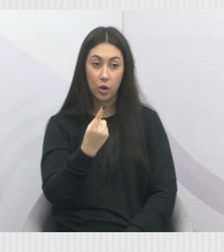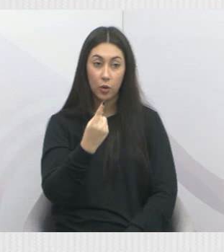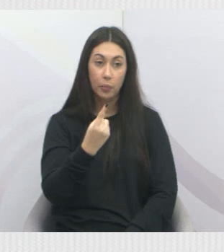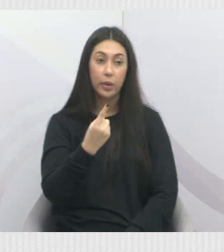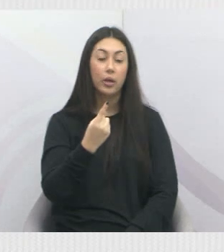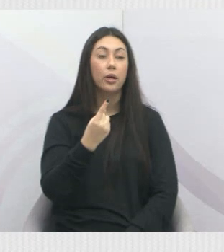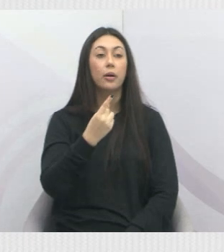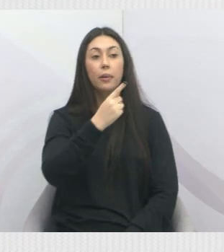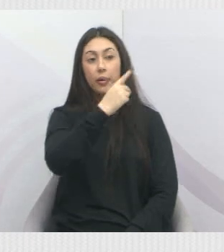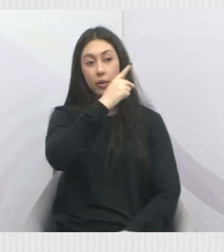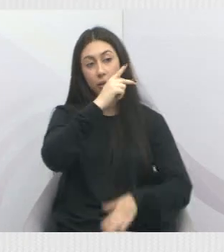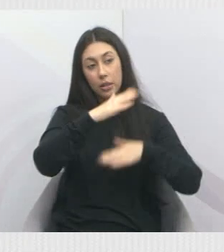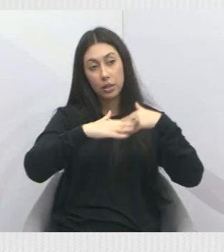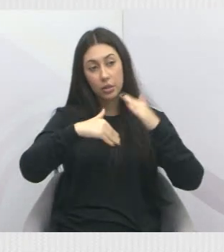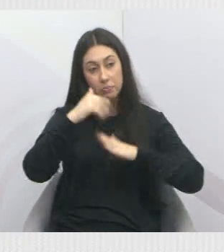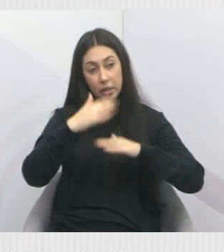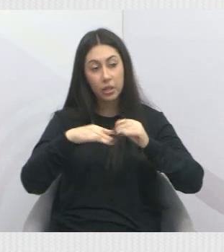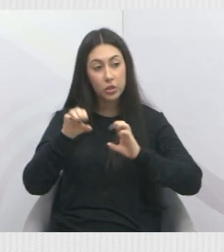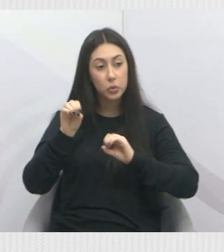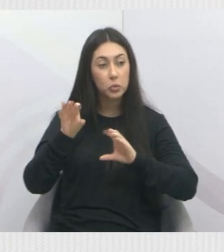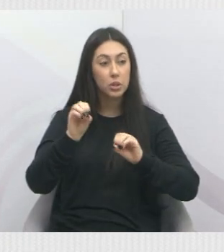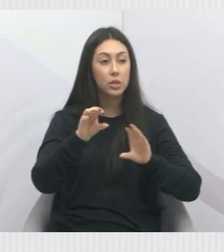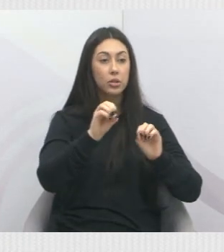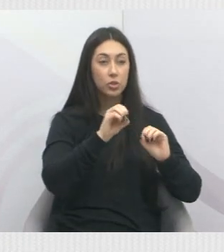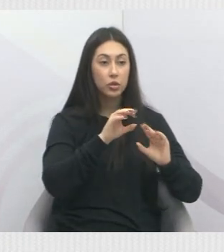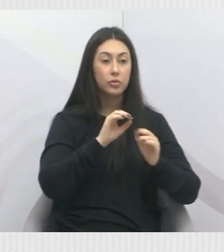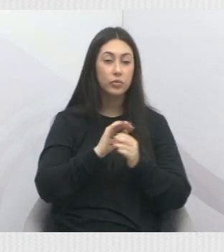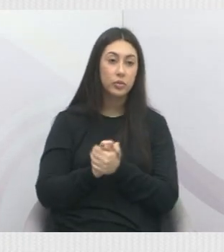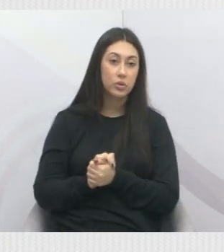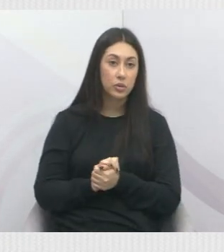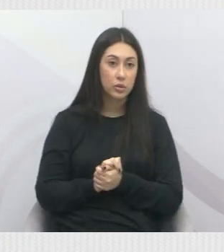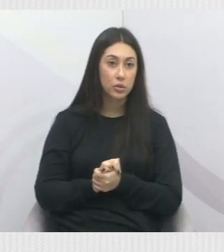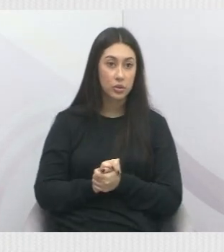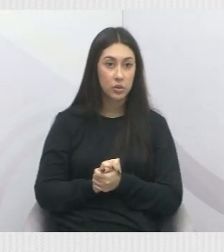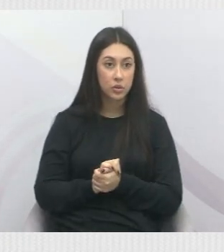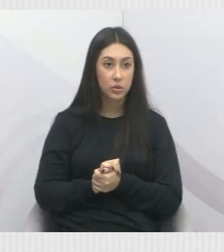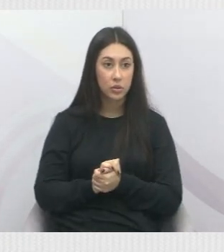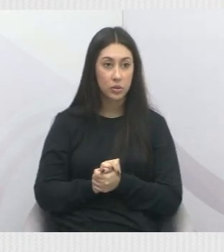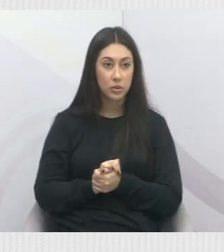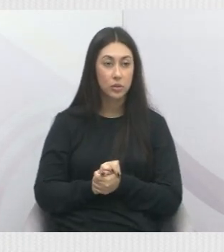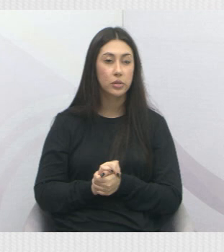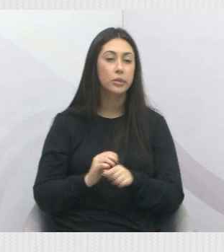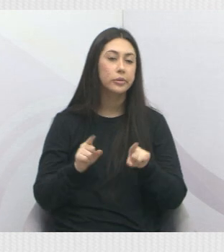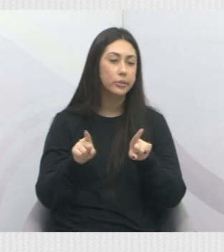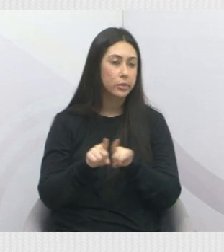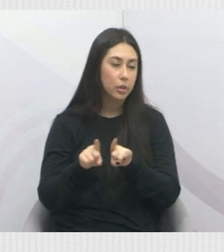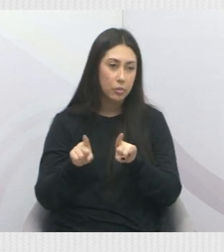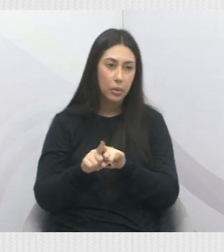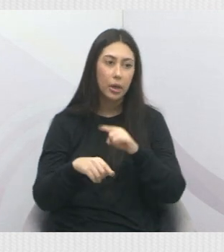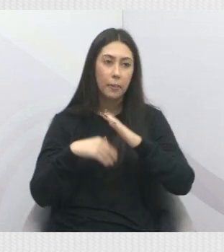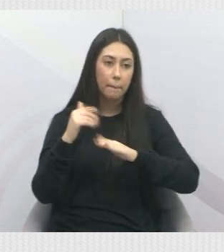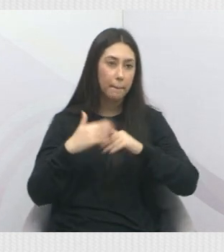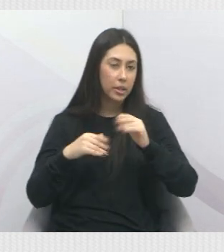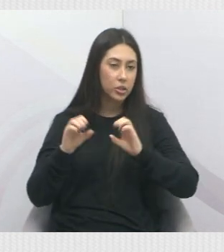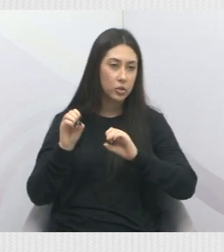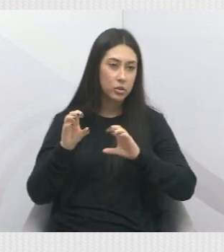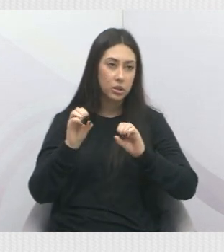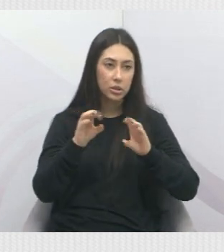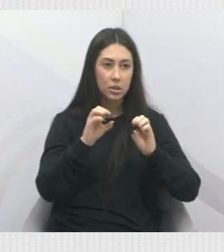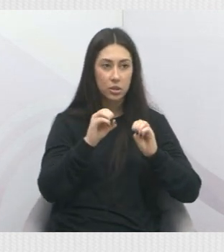para os nossos servidores. Além das ações educativas,